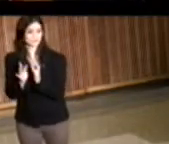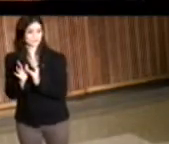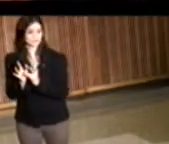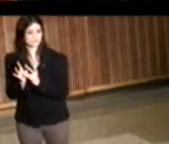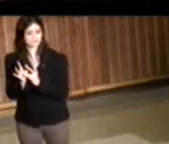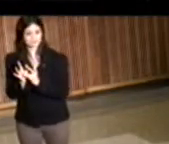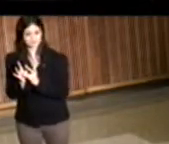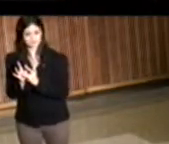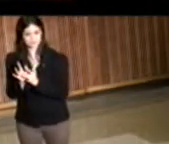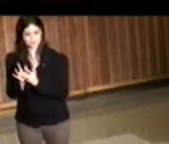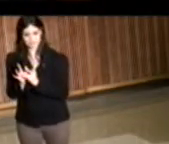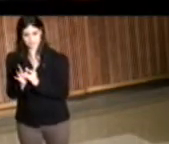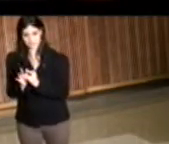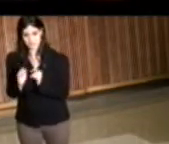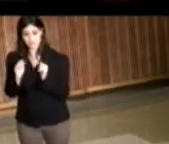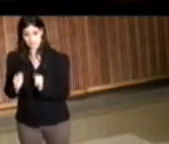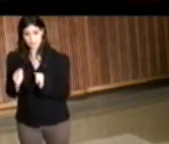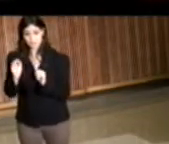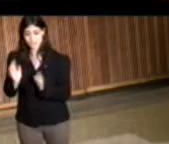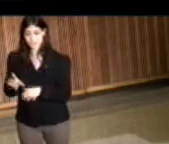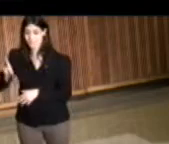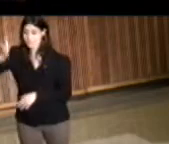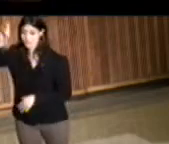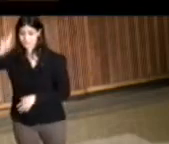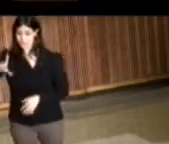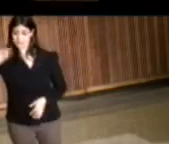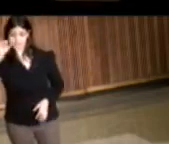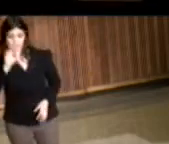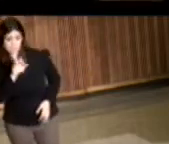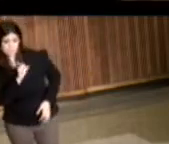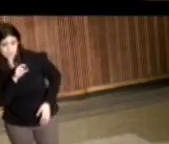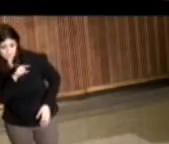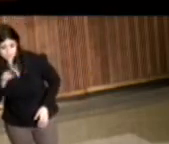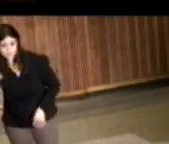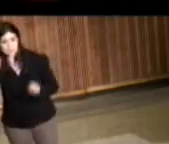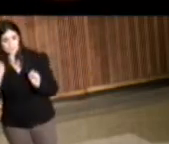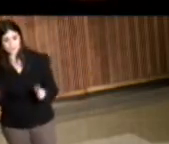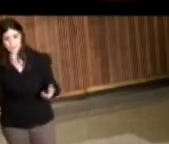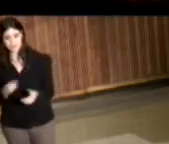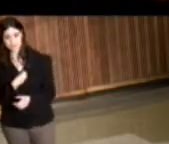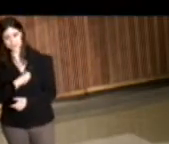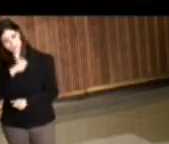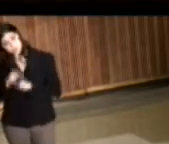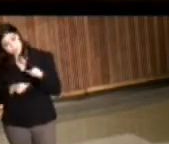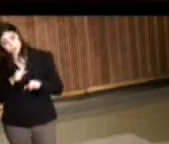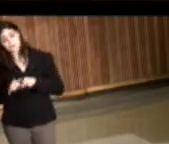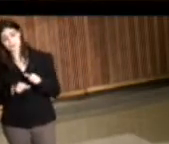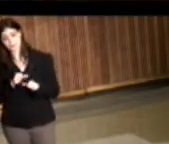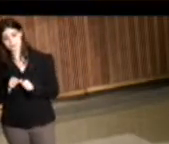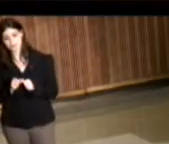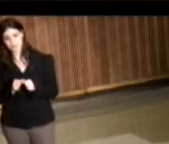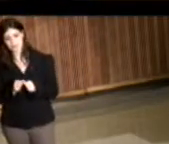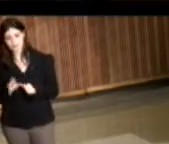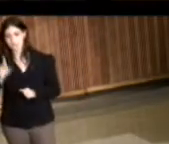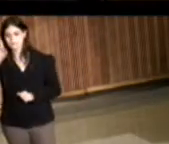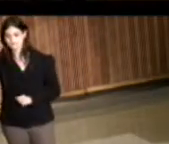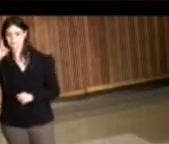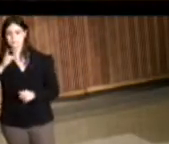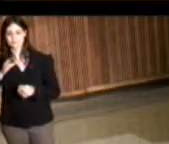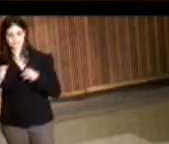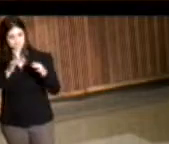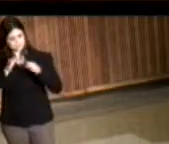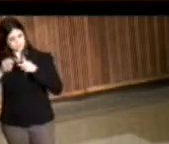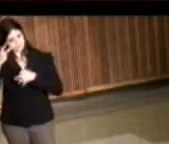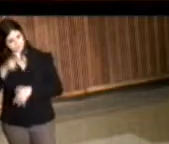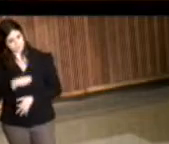você transforme a tua vida. Porque isso tudo que eu estou falando é aquilo que Deus quer fazer com você, transformar a